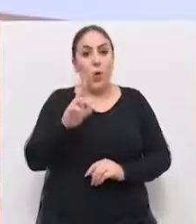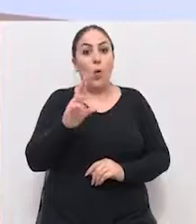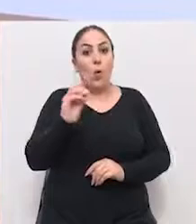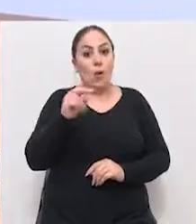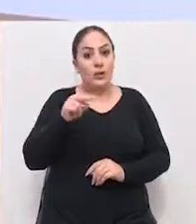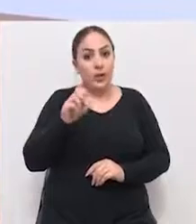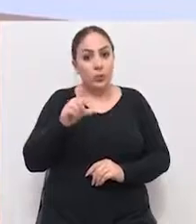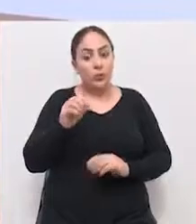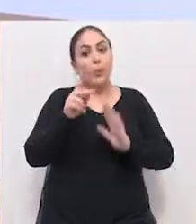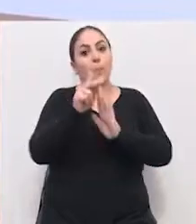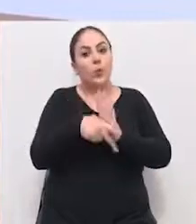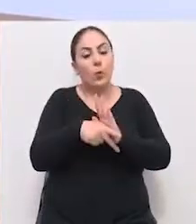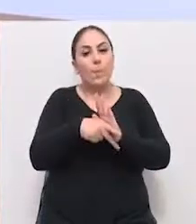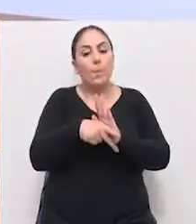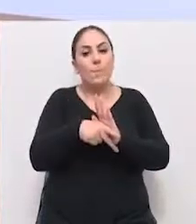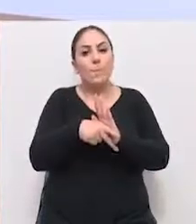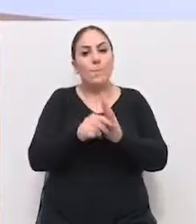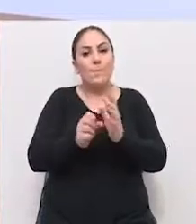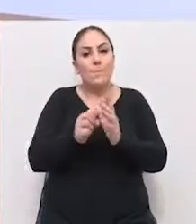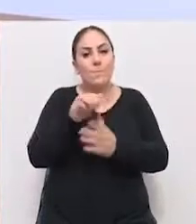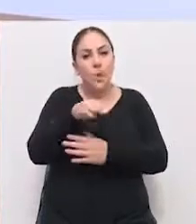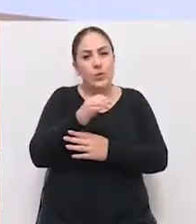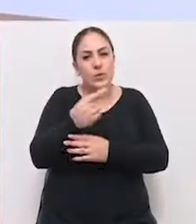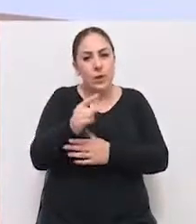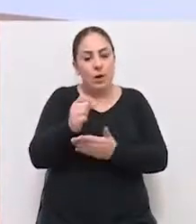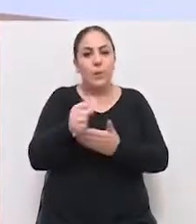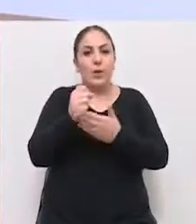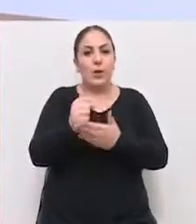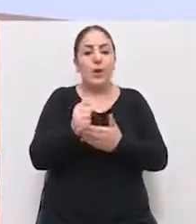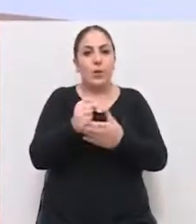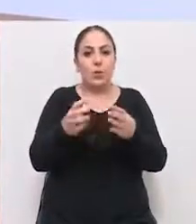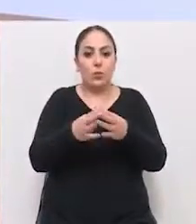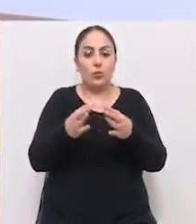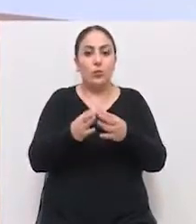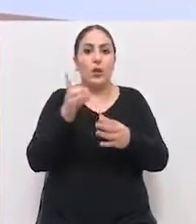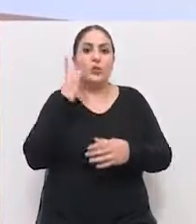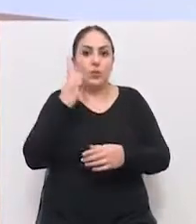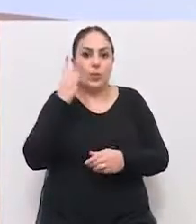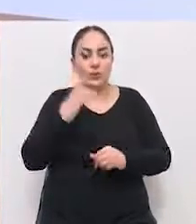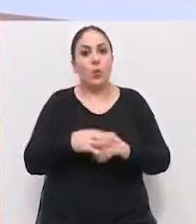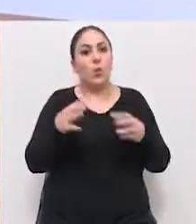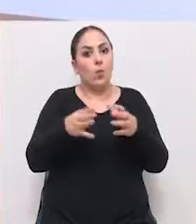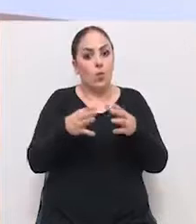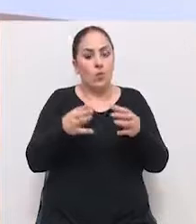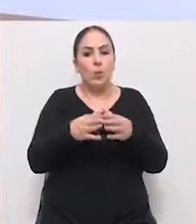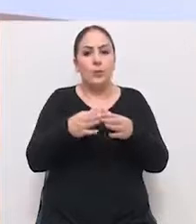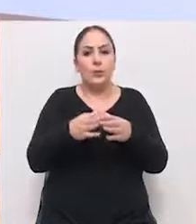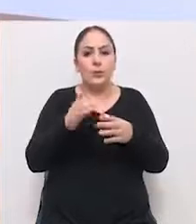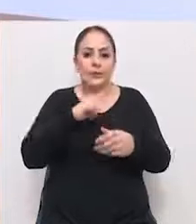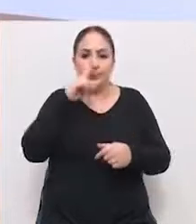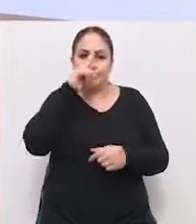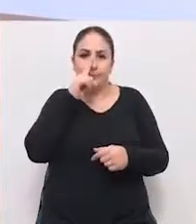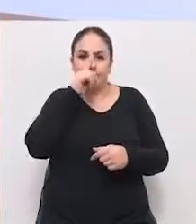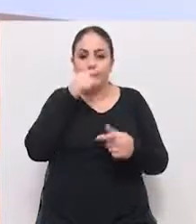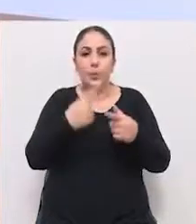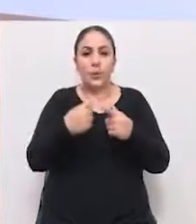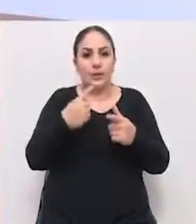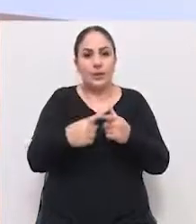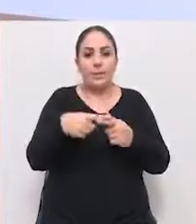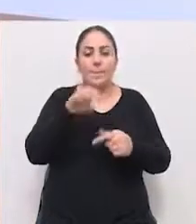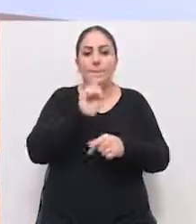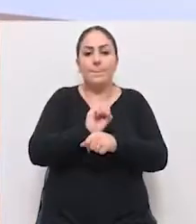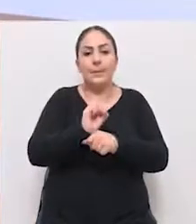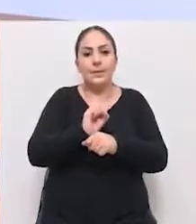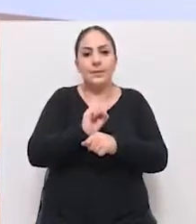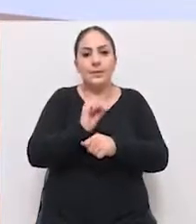O vereador Ronaldo Rosa protocolou uma moção que busca apoiar a classe dos advogados. O grupo está sob risco